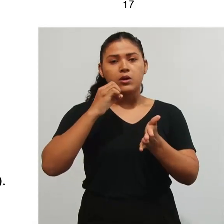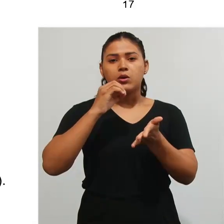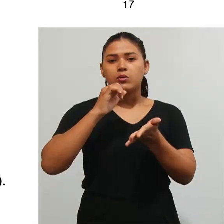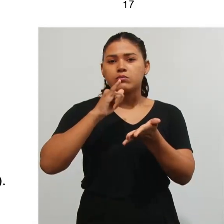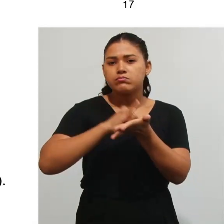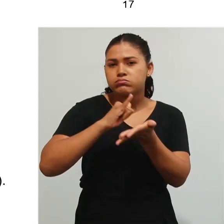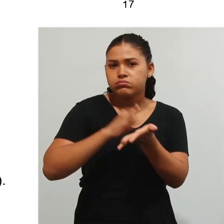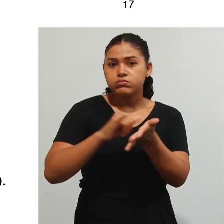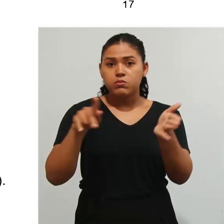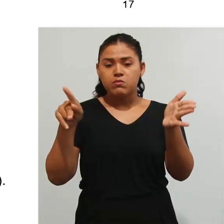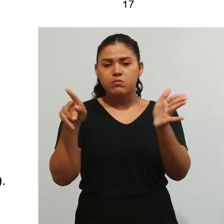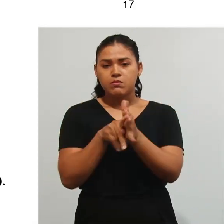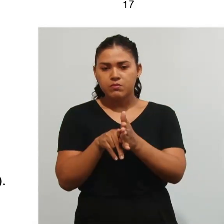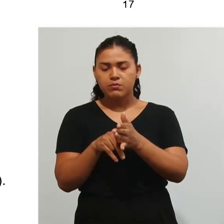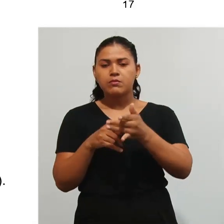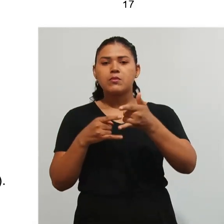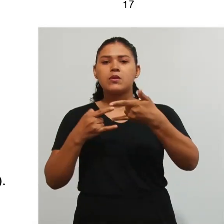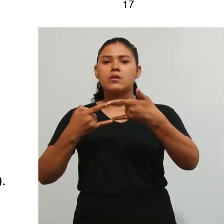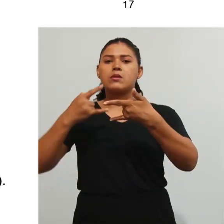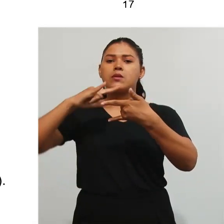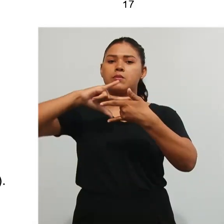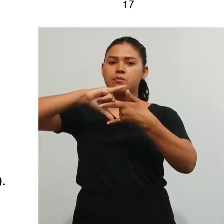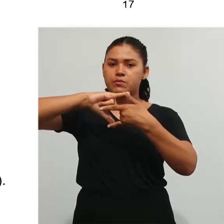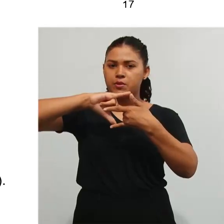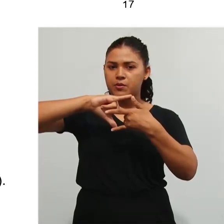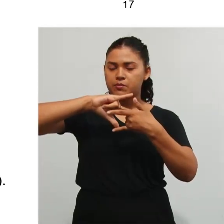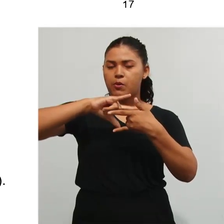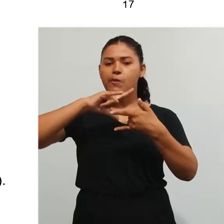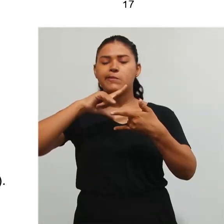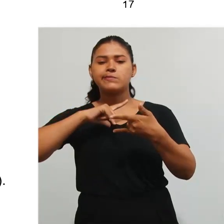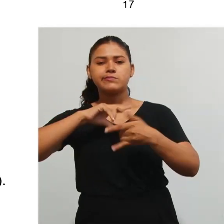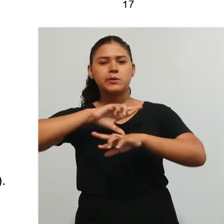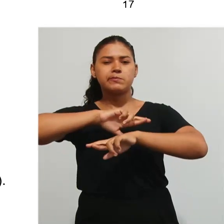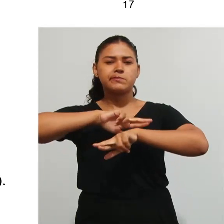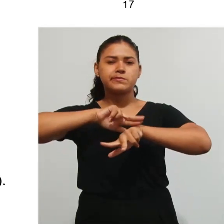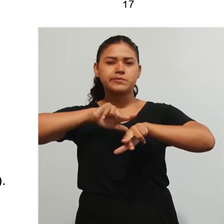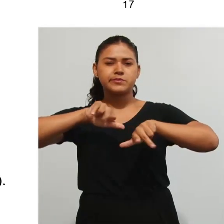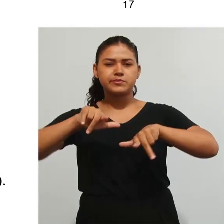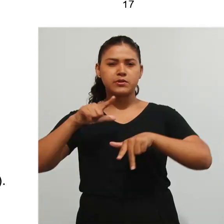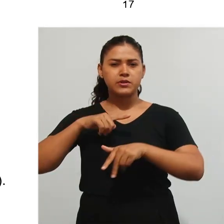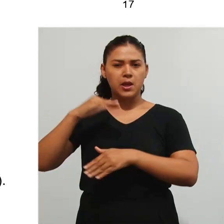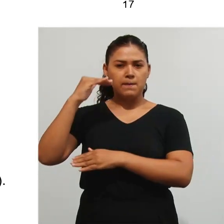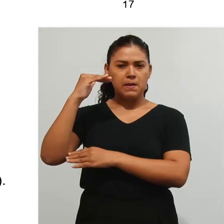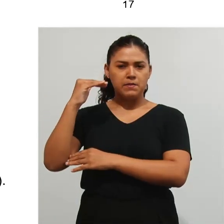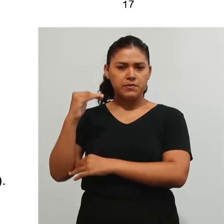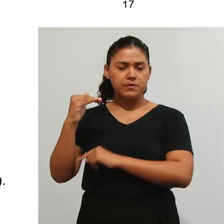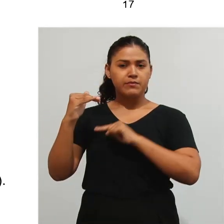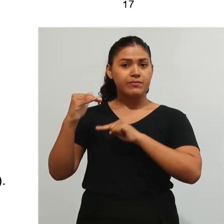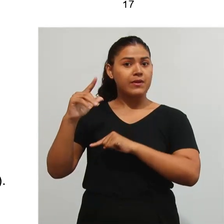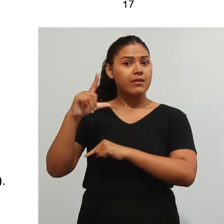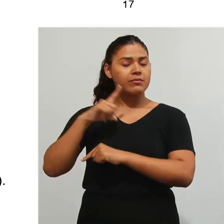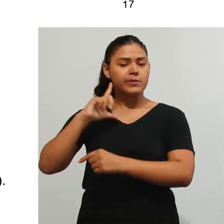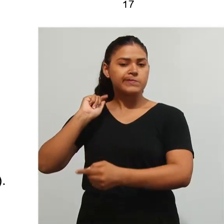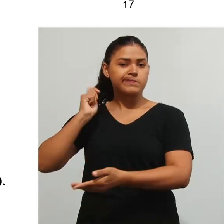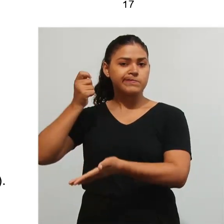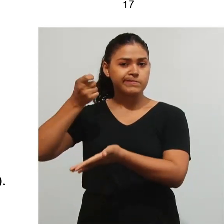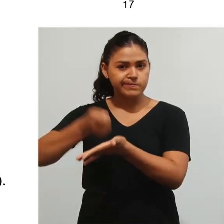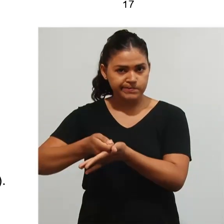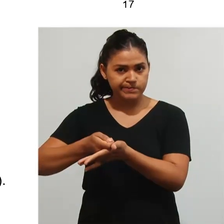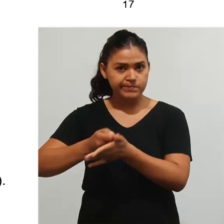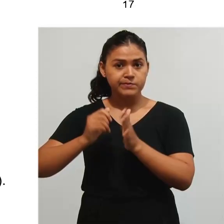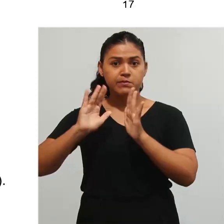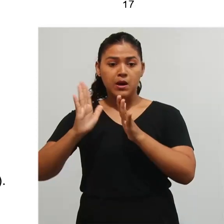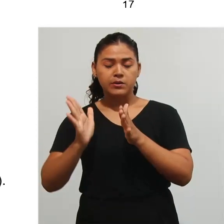da Microsoft, como o Word, o Excel, o PowerPoint, entre outros, eles possuem um custo, enquanto que